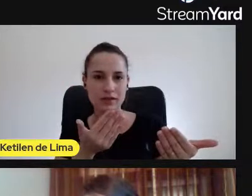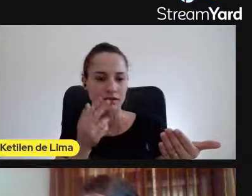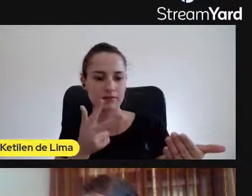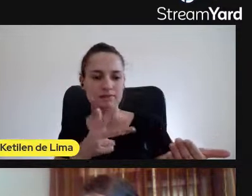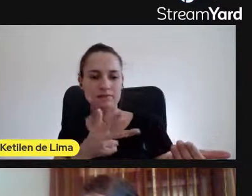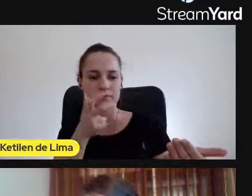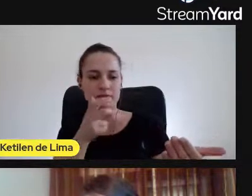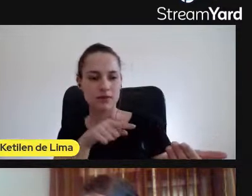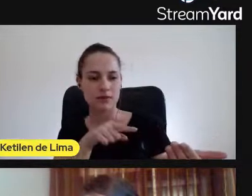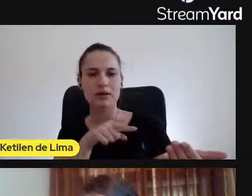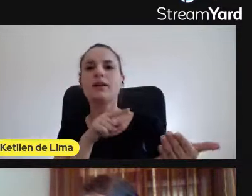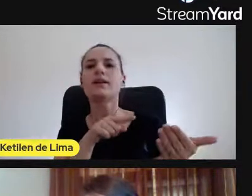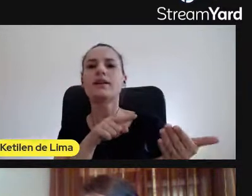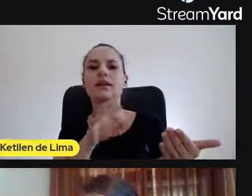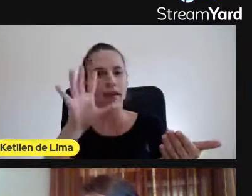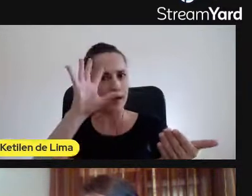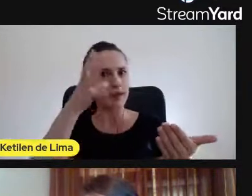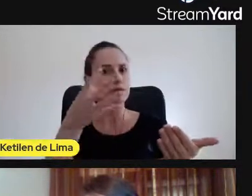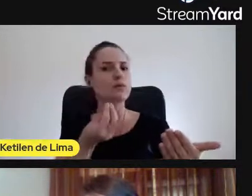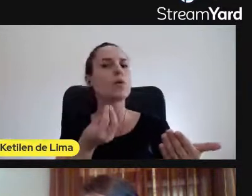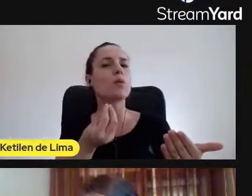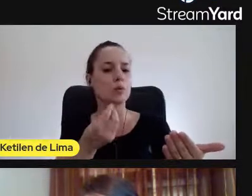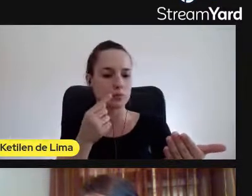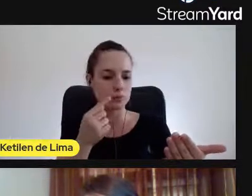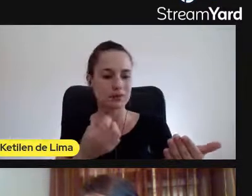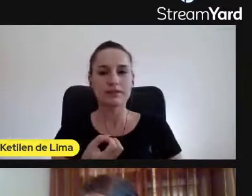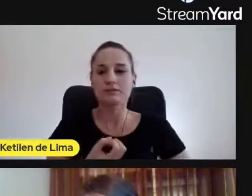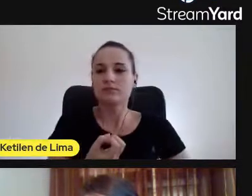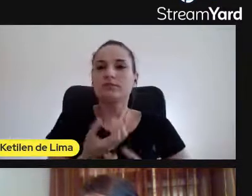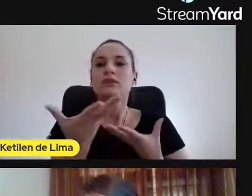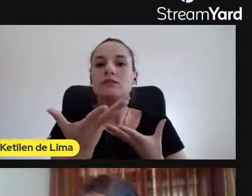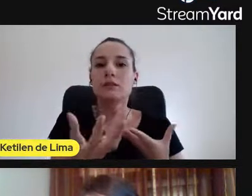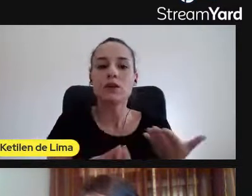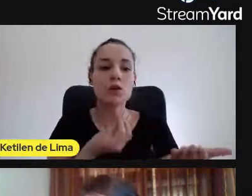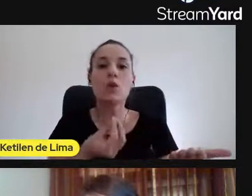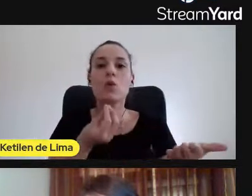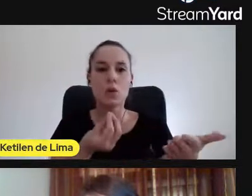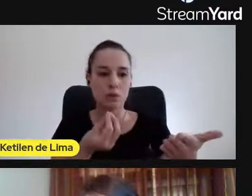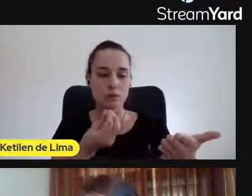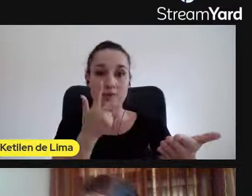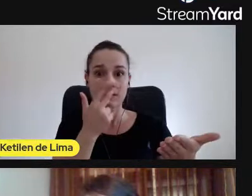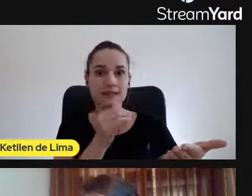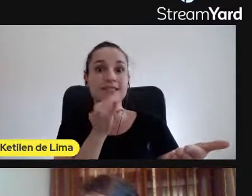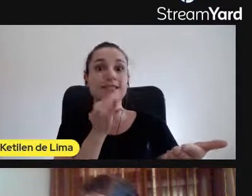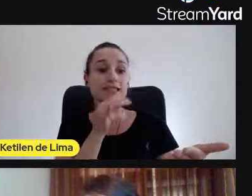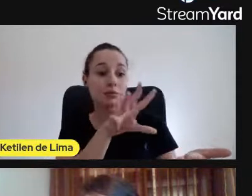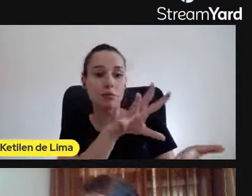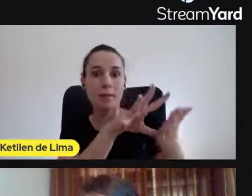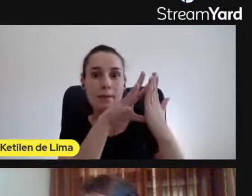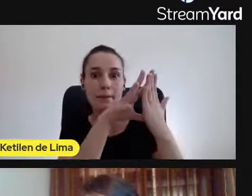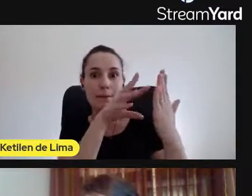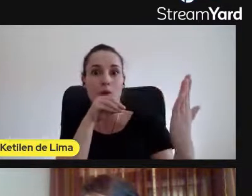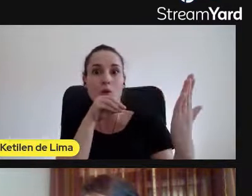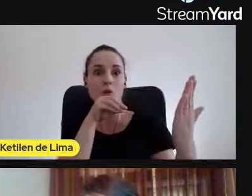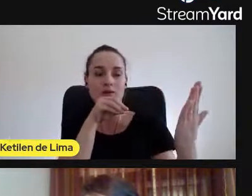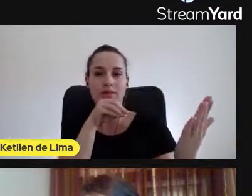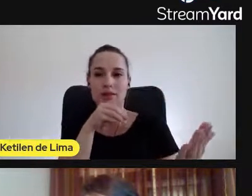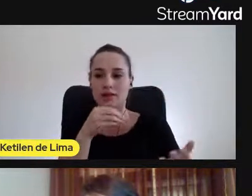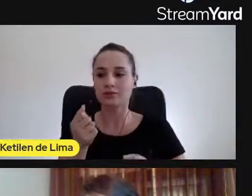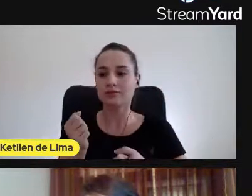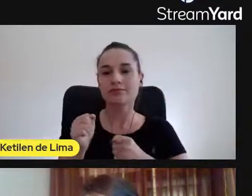que esse personagem está lidando com isso, o que ele está colocando para fora, né? Então, a obra do Fernando Pessoa me